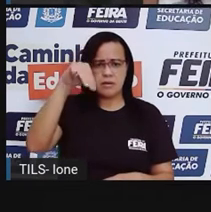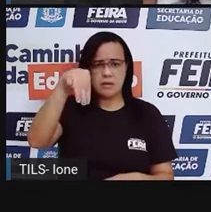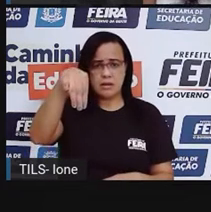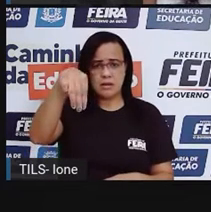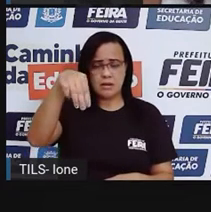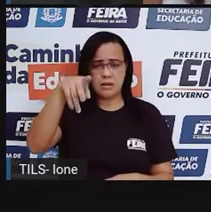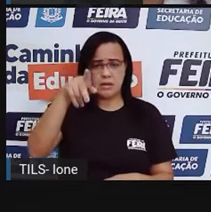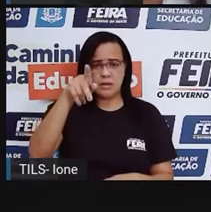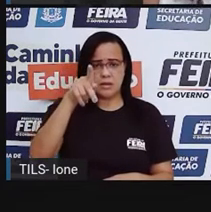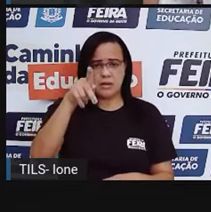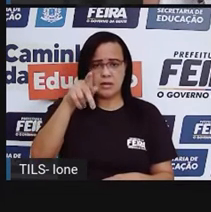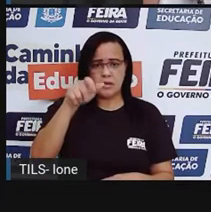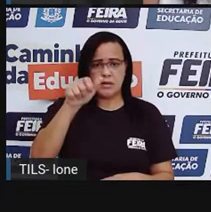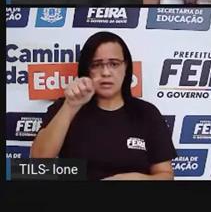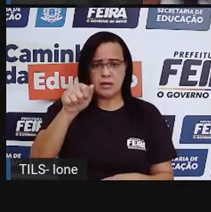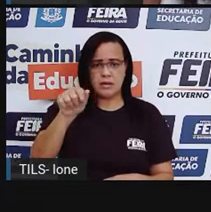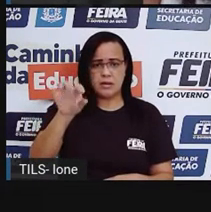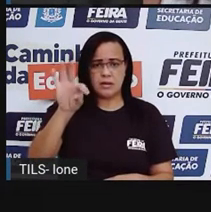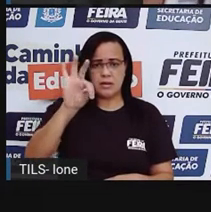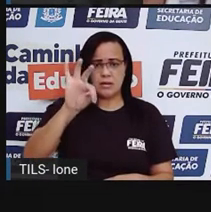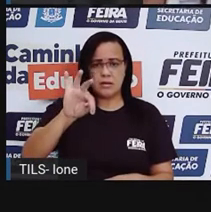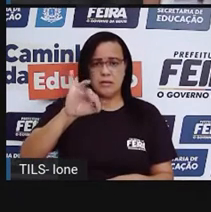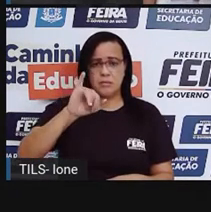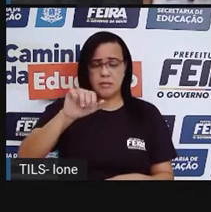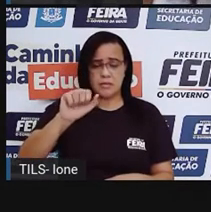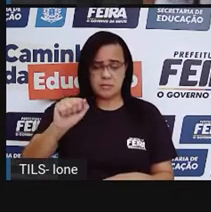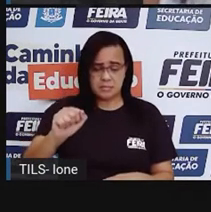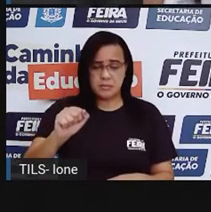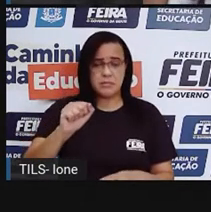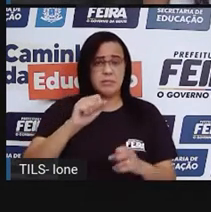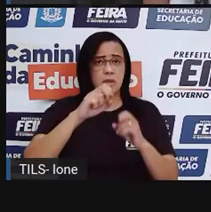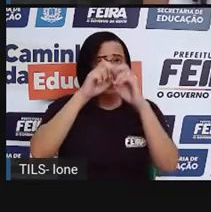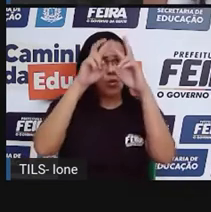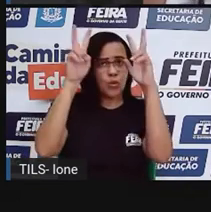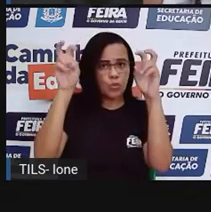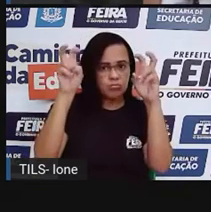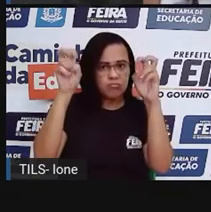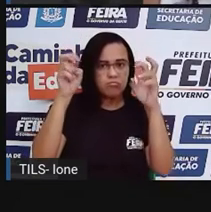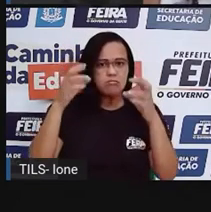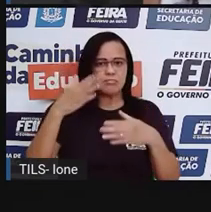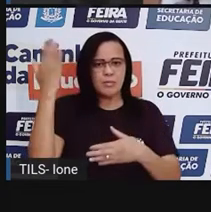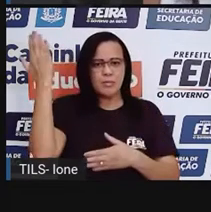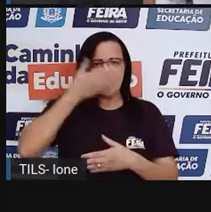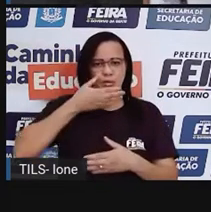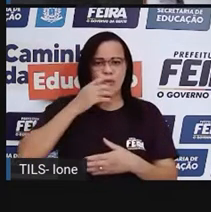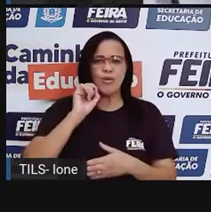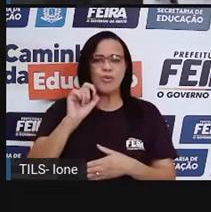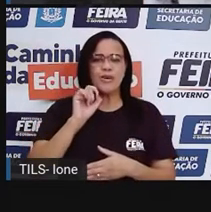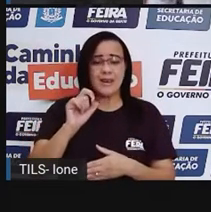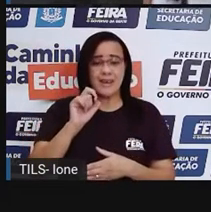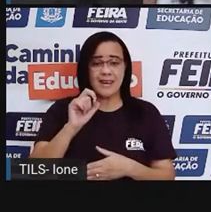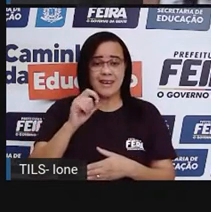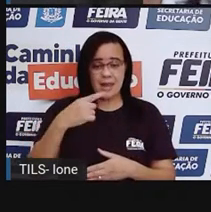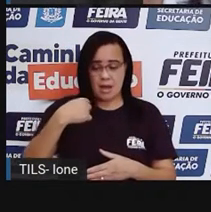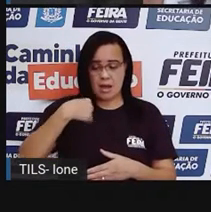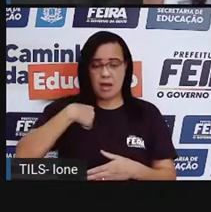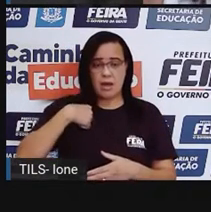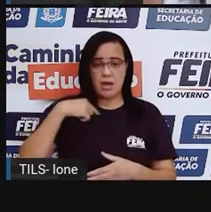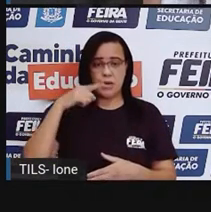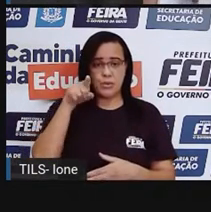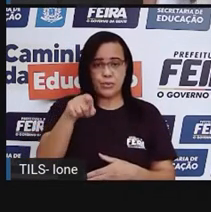pista, o título, né, da nossa aula já dá uma pista do que é empatia. Olha só, eu e o